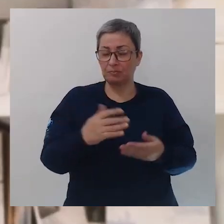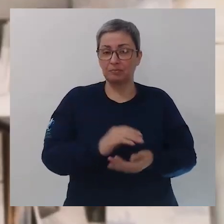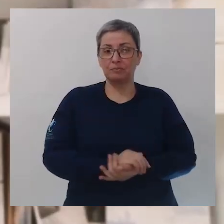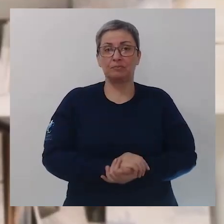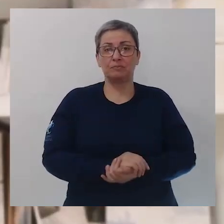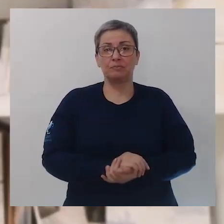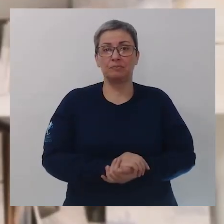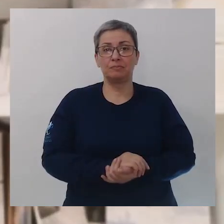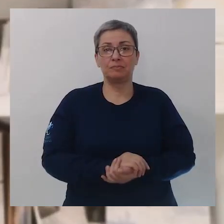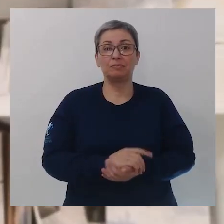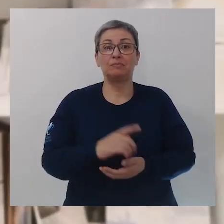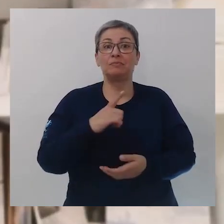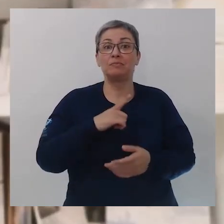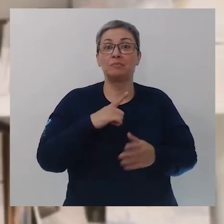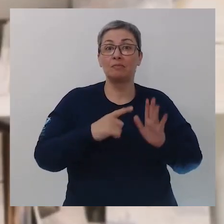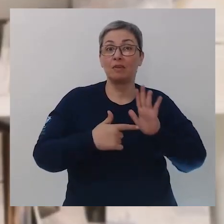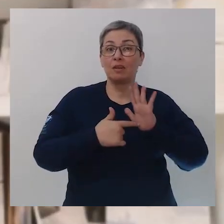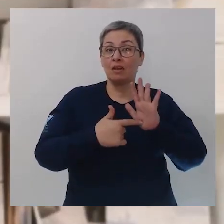lembrados?